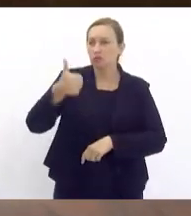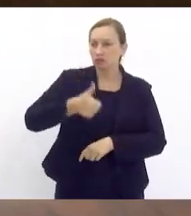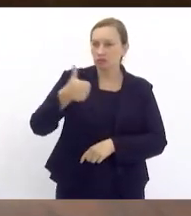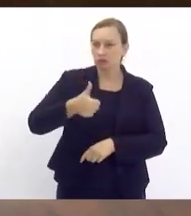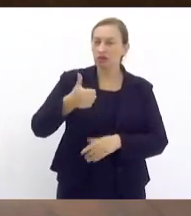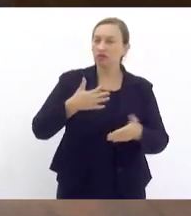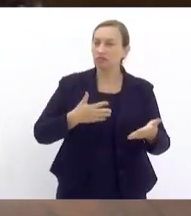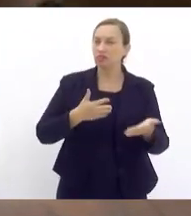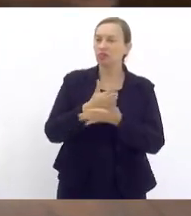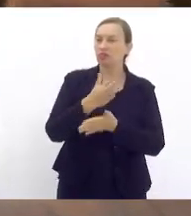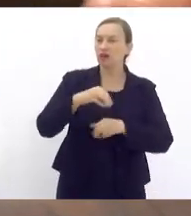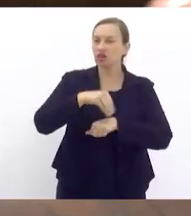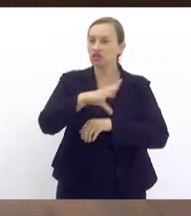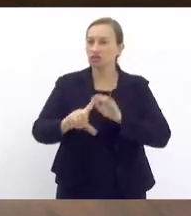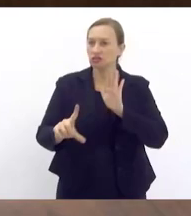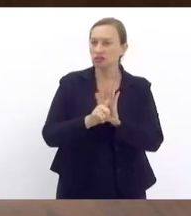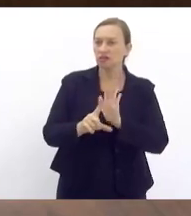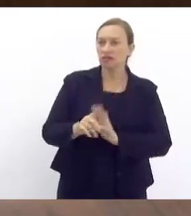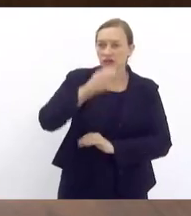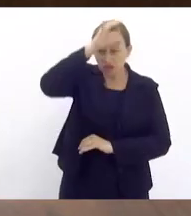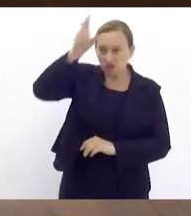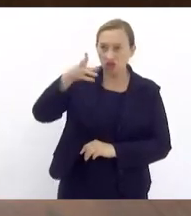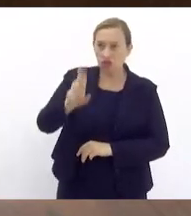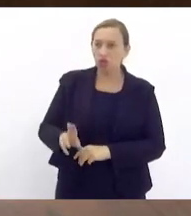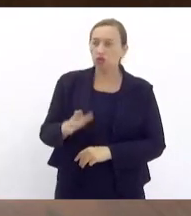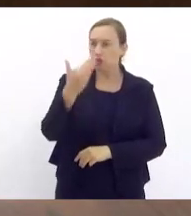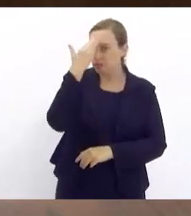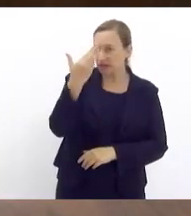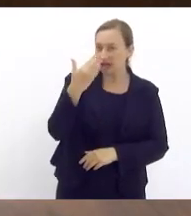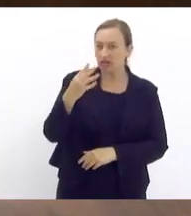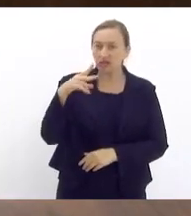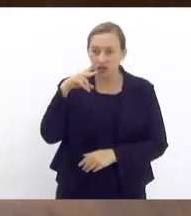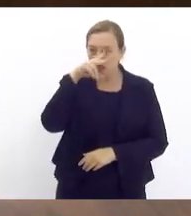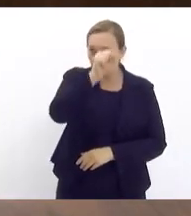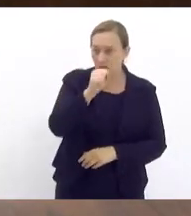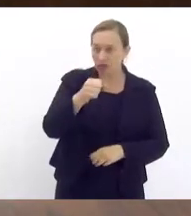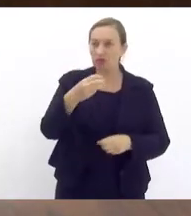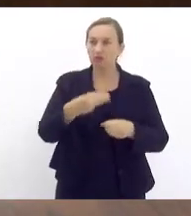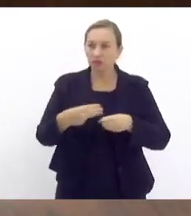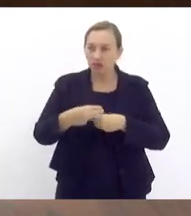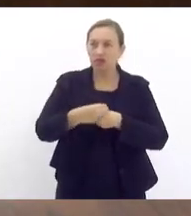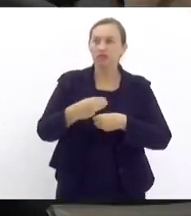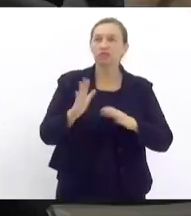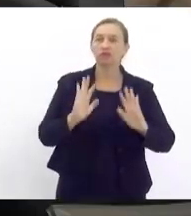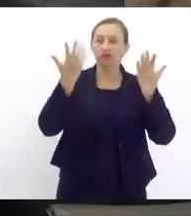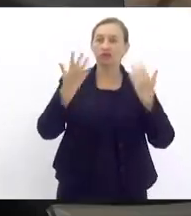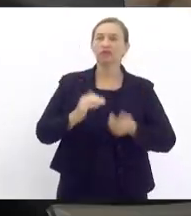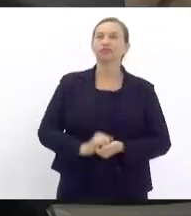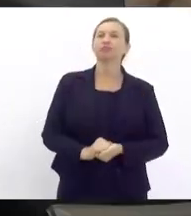aprovar a indicação Legislativa da Tia Jô Muito obrigado e força aos municípios vivo municipalismo